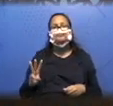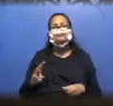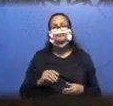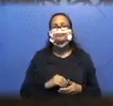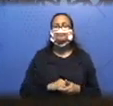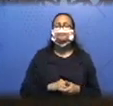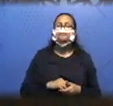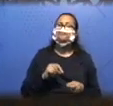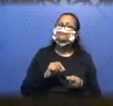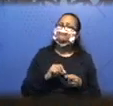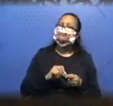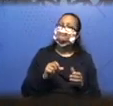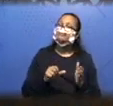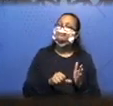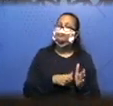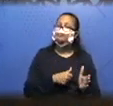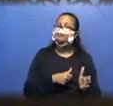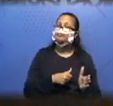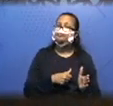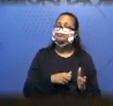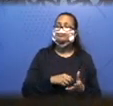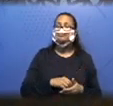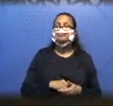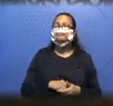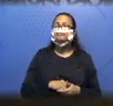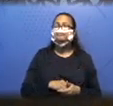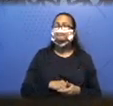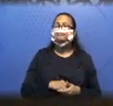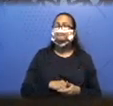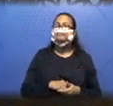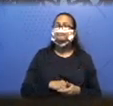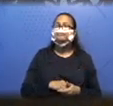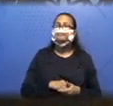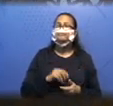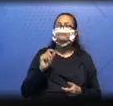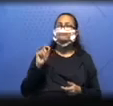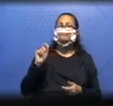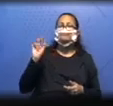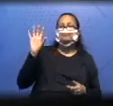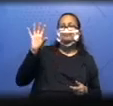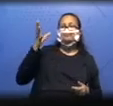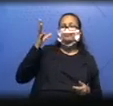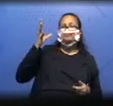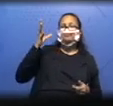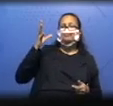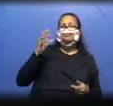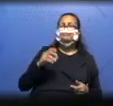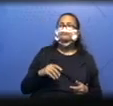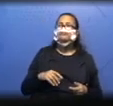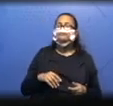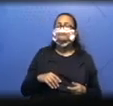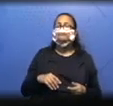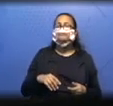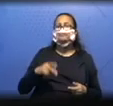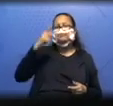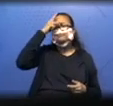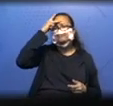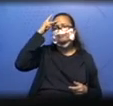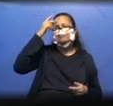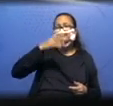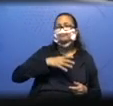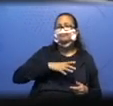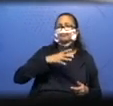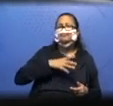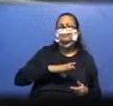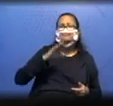1483? Nós vamos fazer a primeira para vocês entenderem como que é. O que aconteceu? Aconteceu